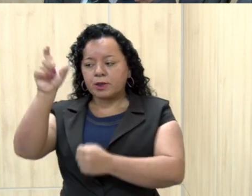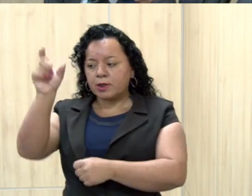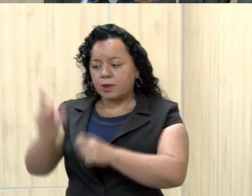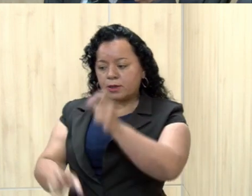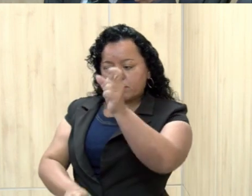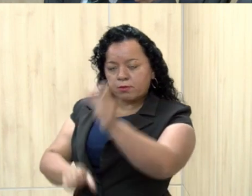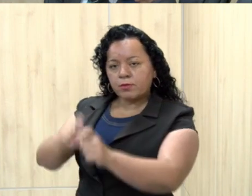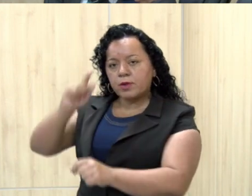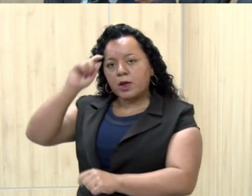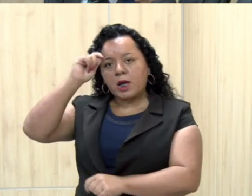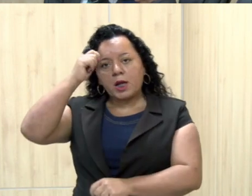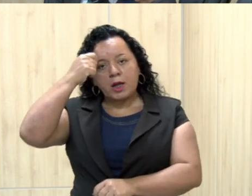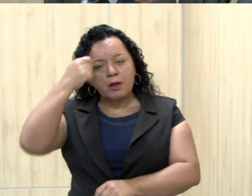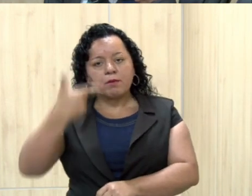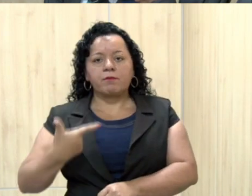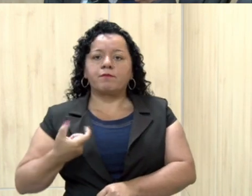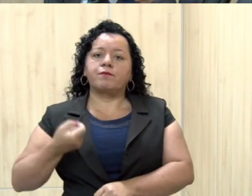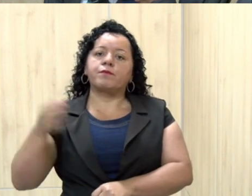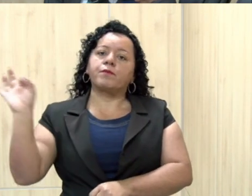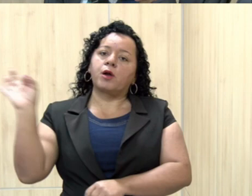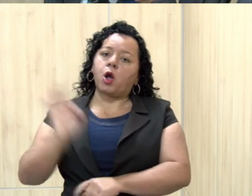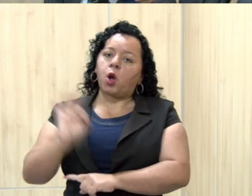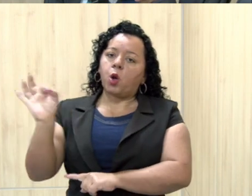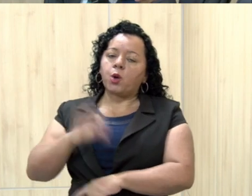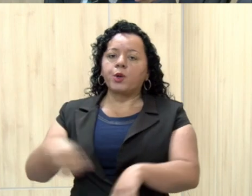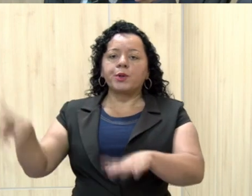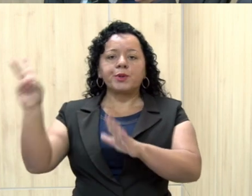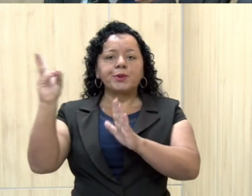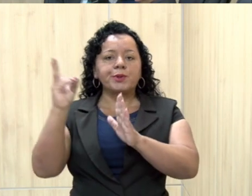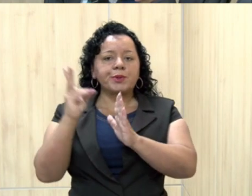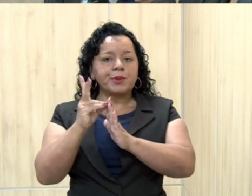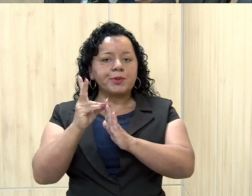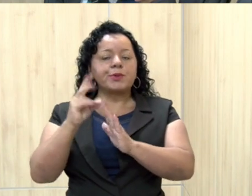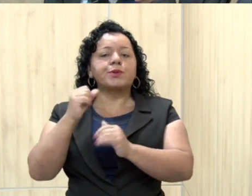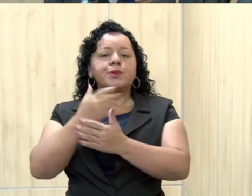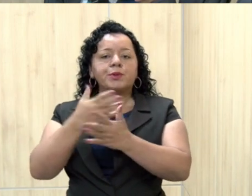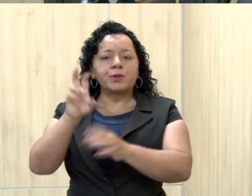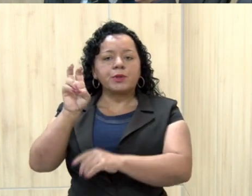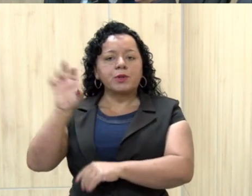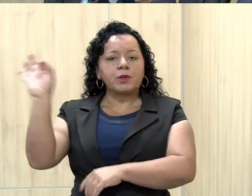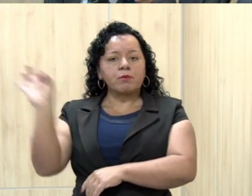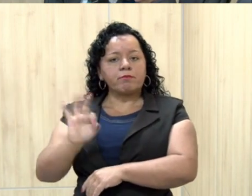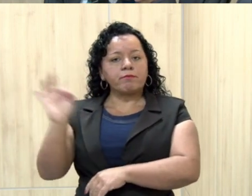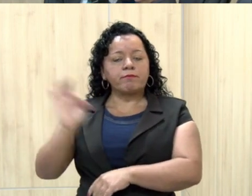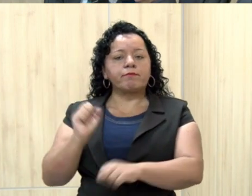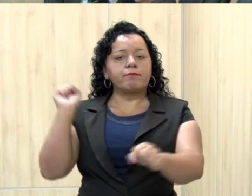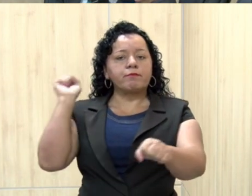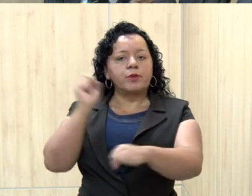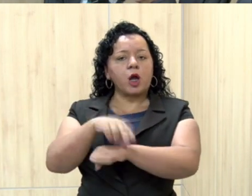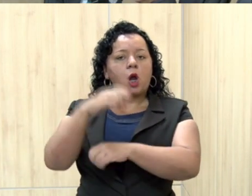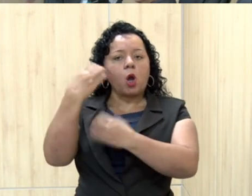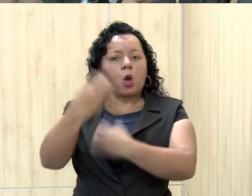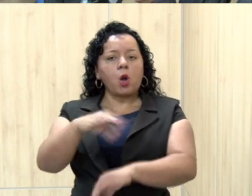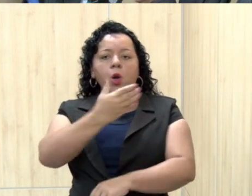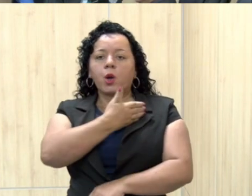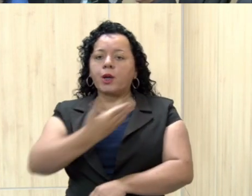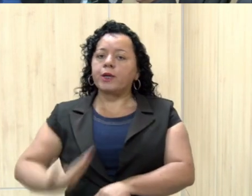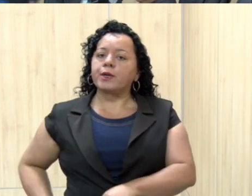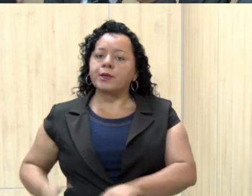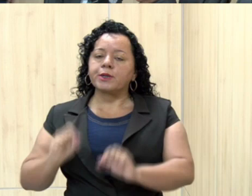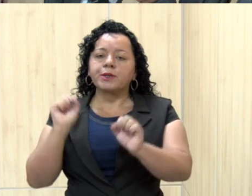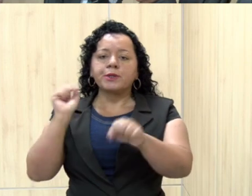a reserva de no mínimo 20% e aos indígenas 5% das vagas oferecidas dos concursos públicos para